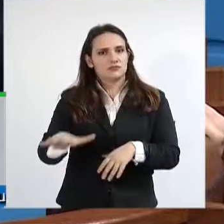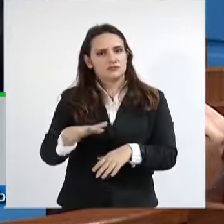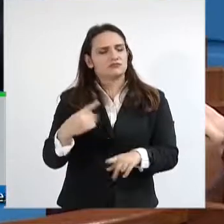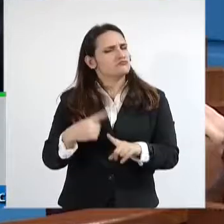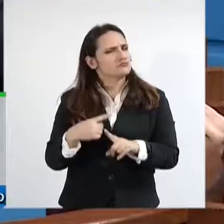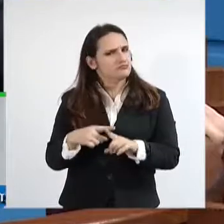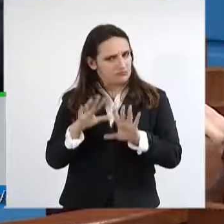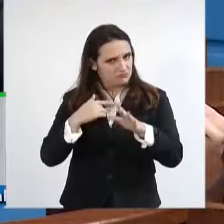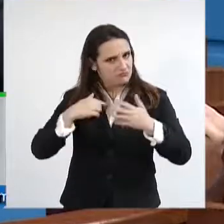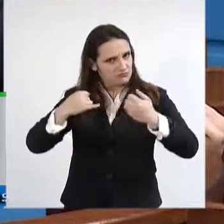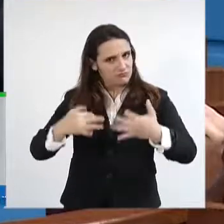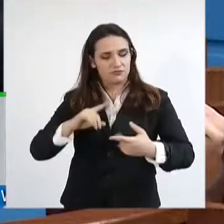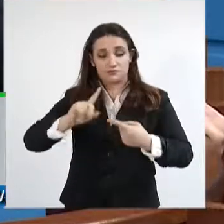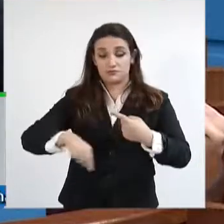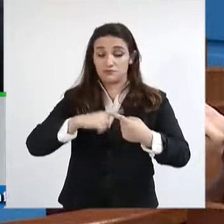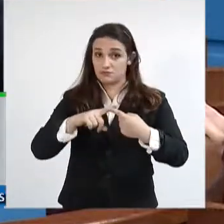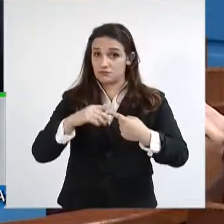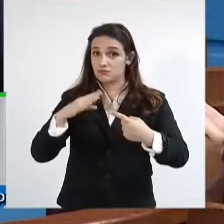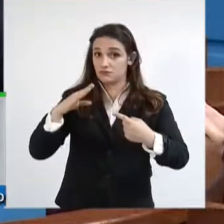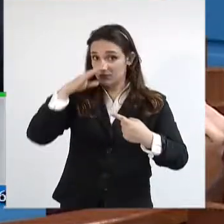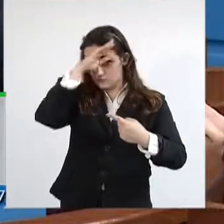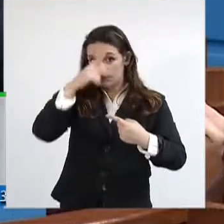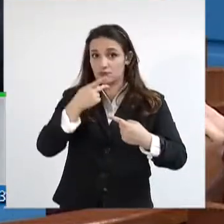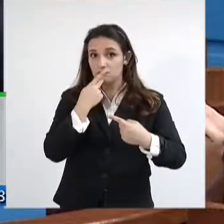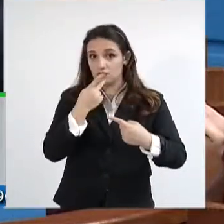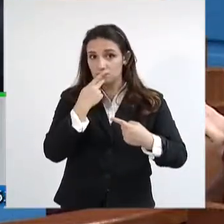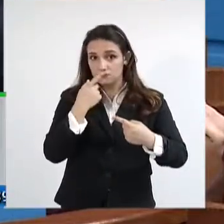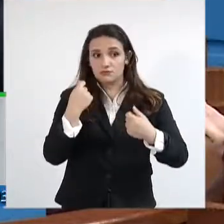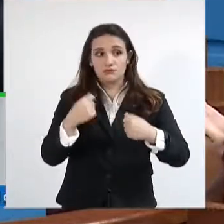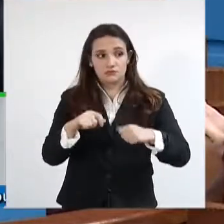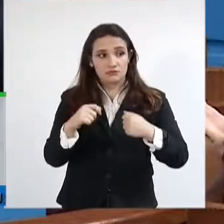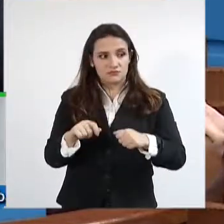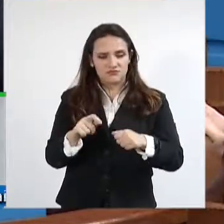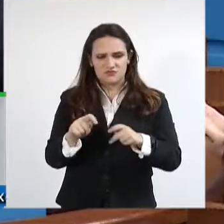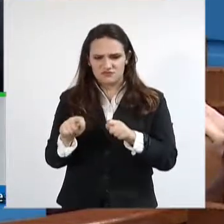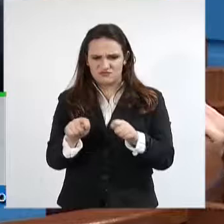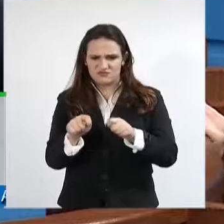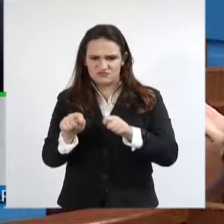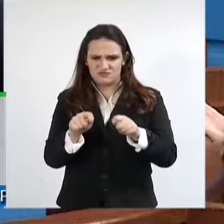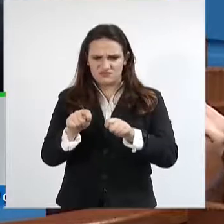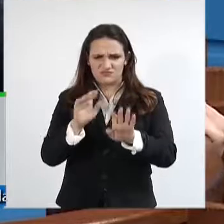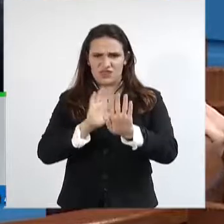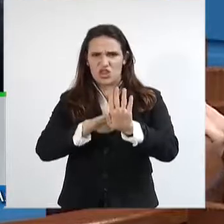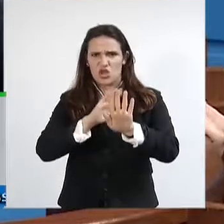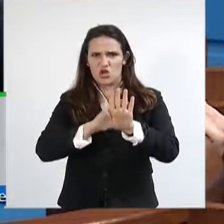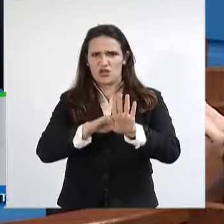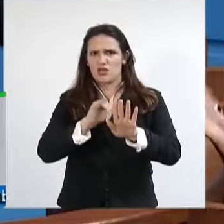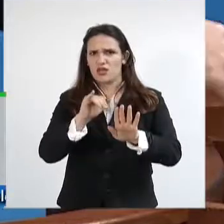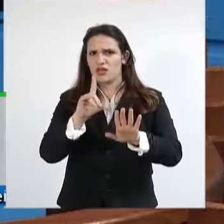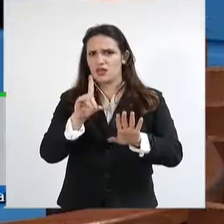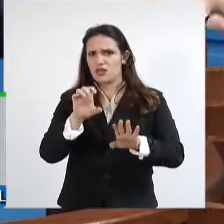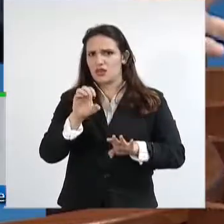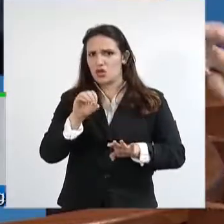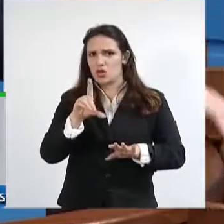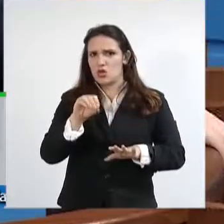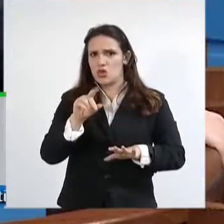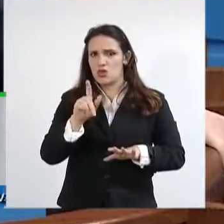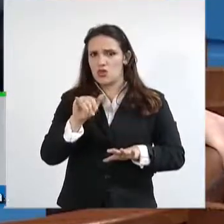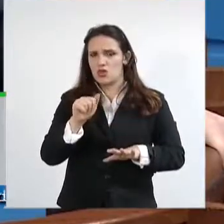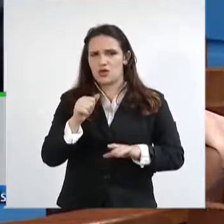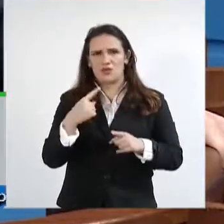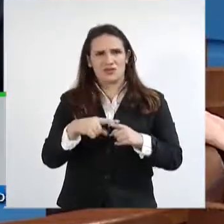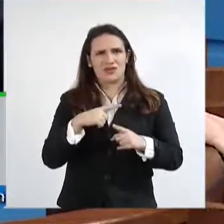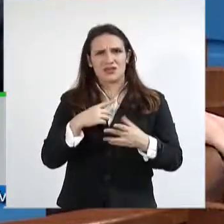Primeiro, ele fica dizendo que tem que fazer um controle ideológico nas universidades, porque elas estão coalhadas